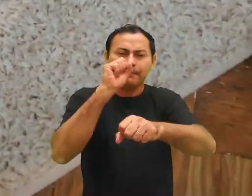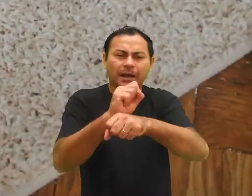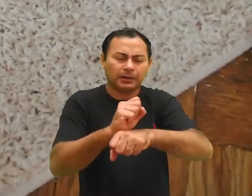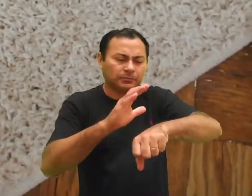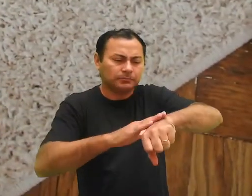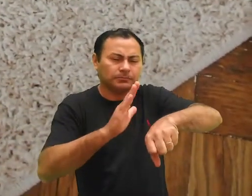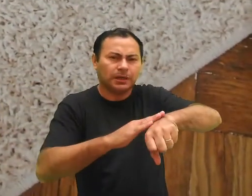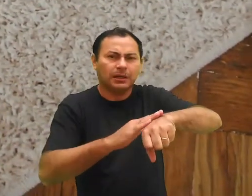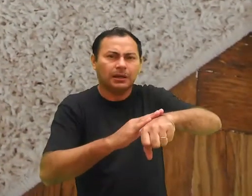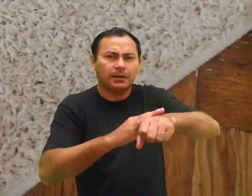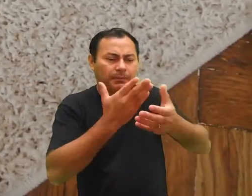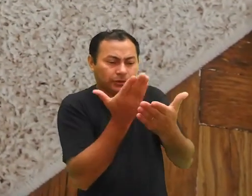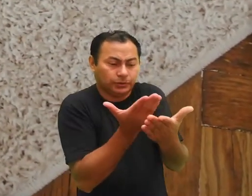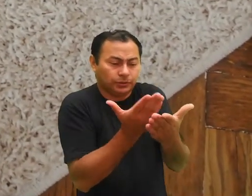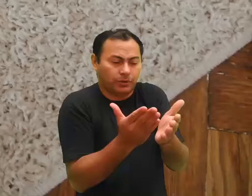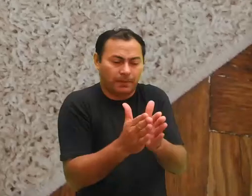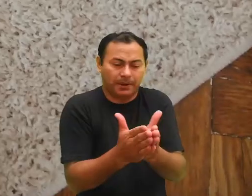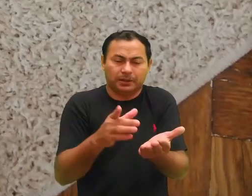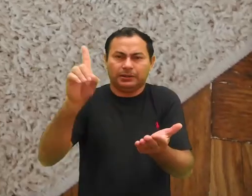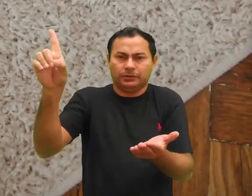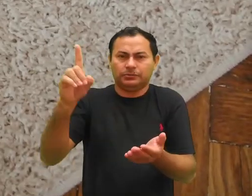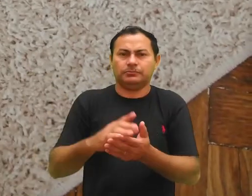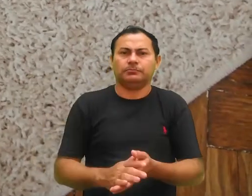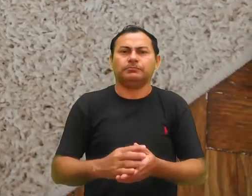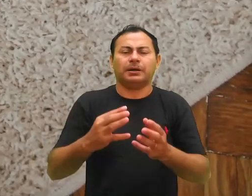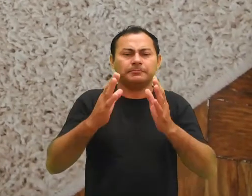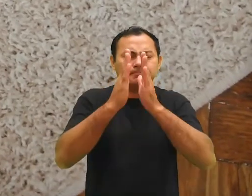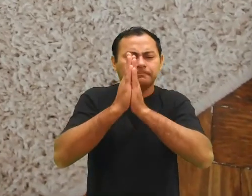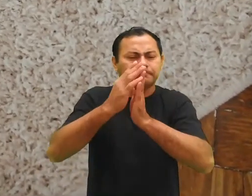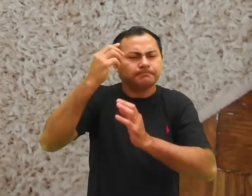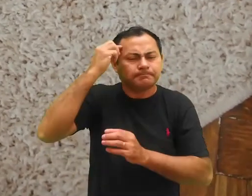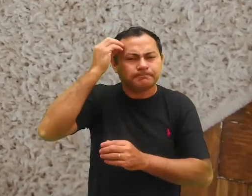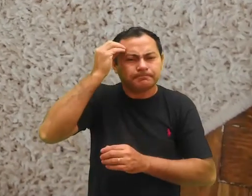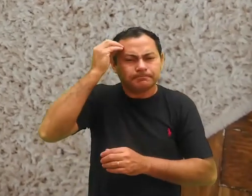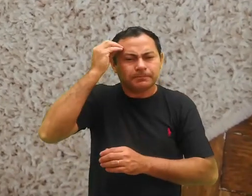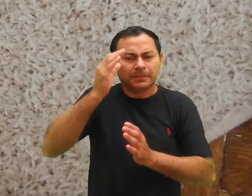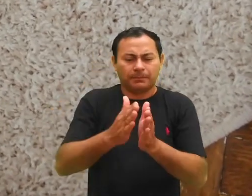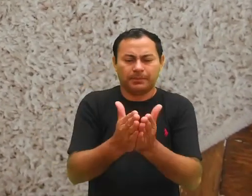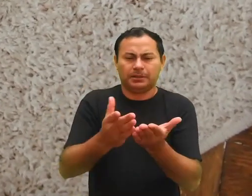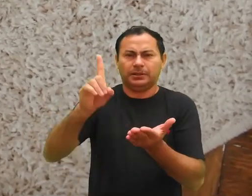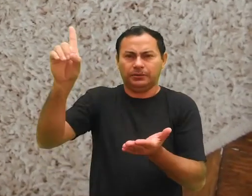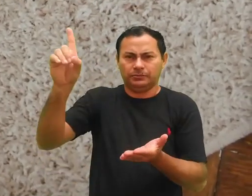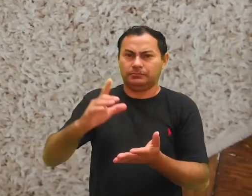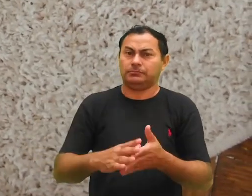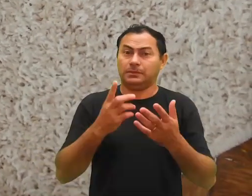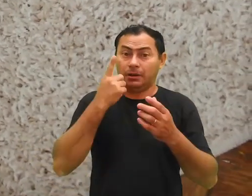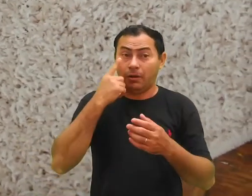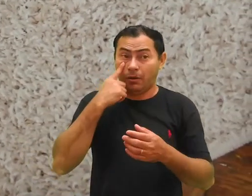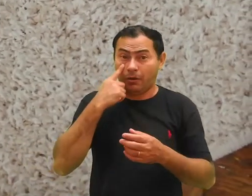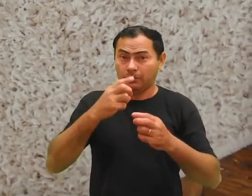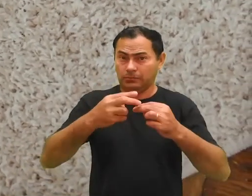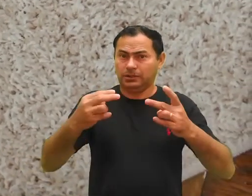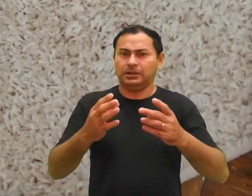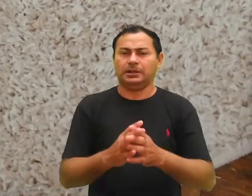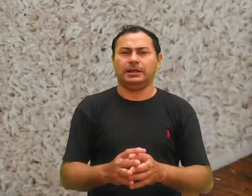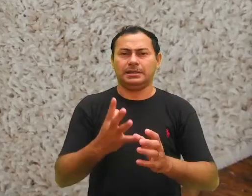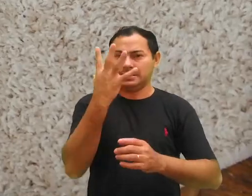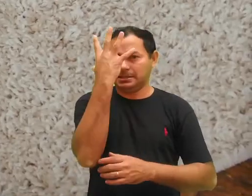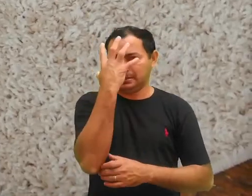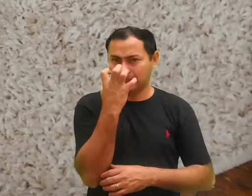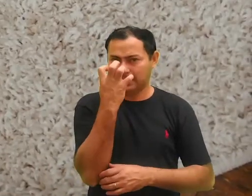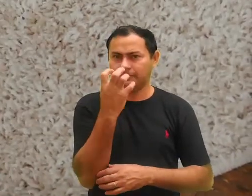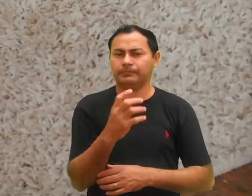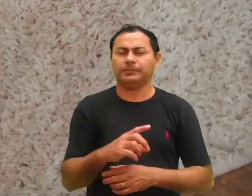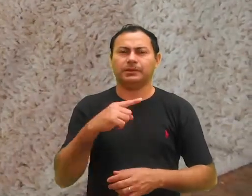Você tem parado momentos para estudar a palavra de Deus, para meditar na palavra de Deus? Olha, isso é